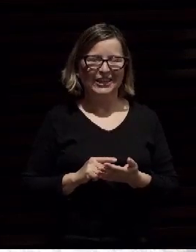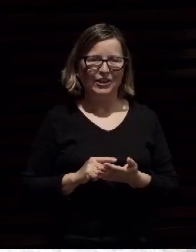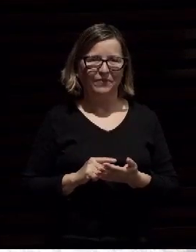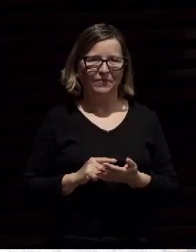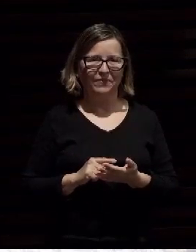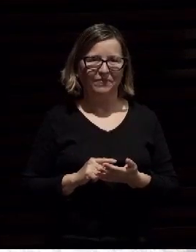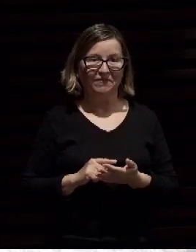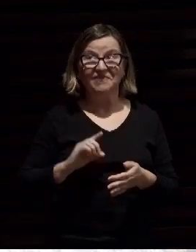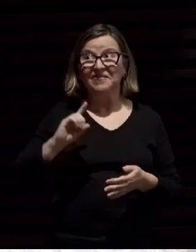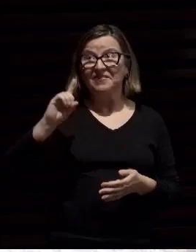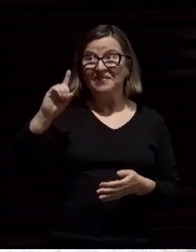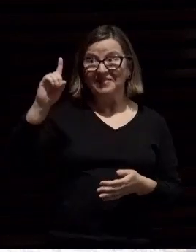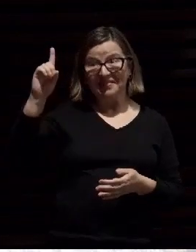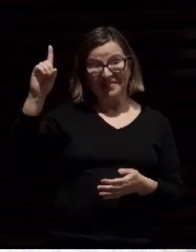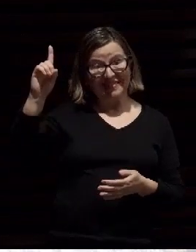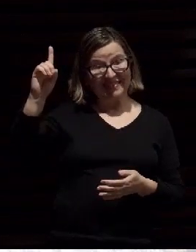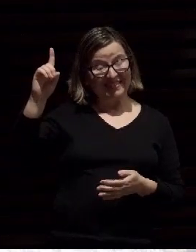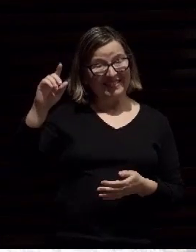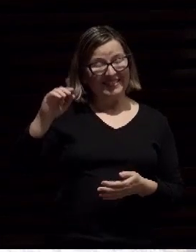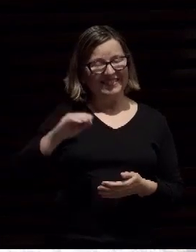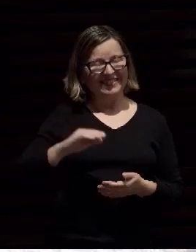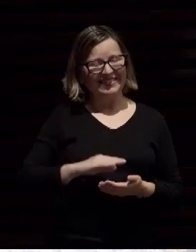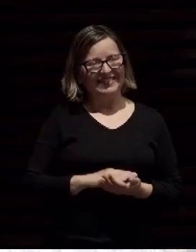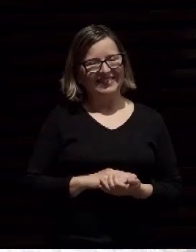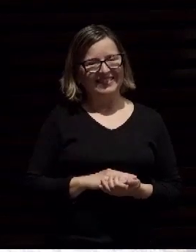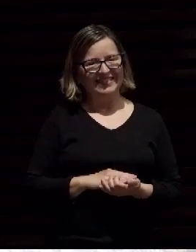Oh Deus,